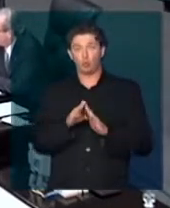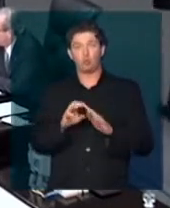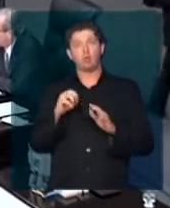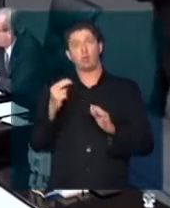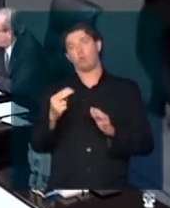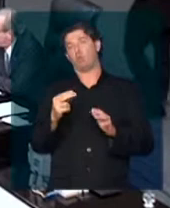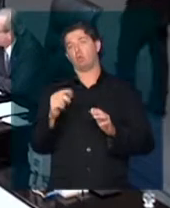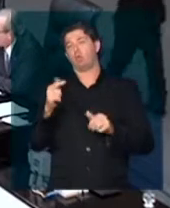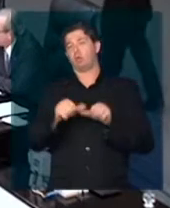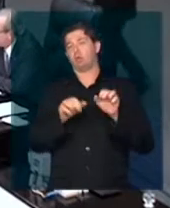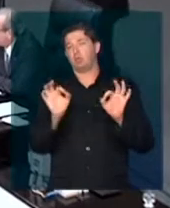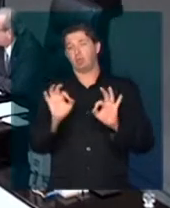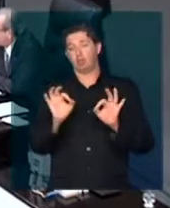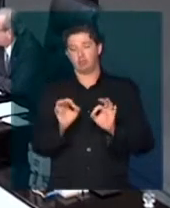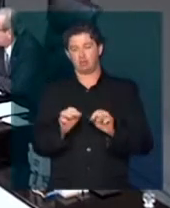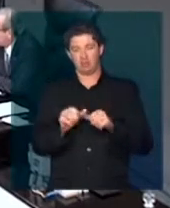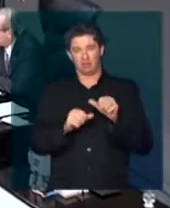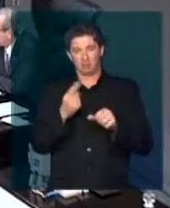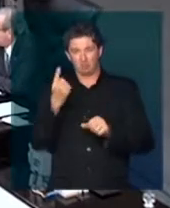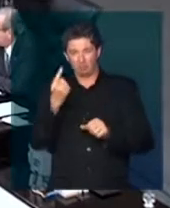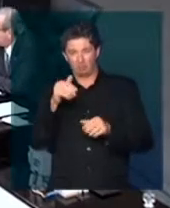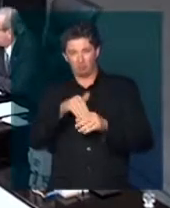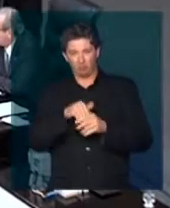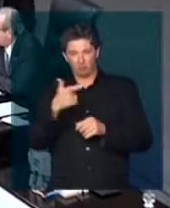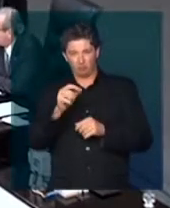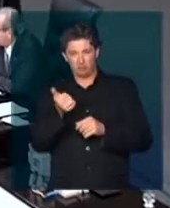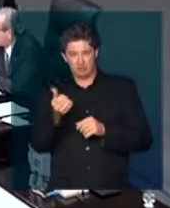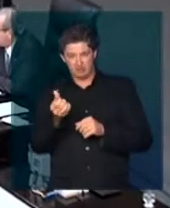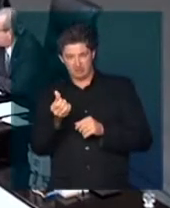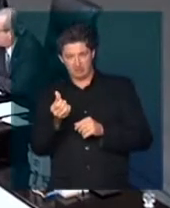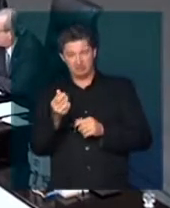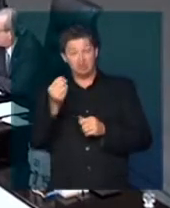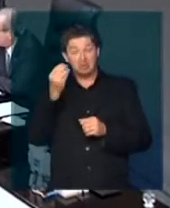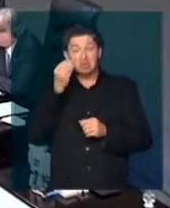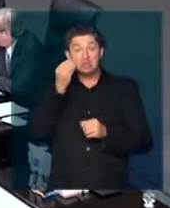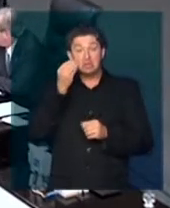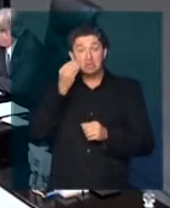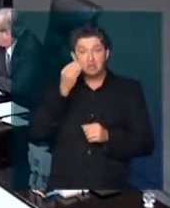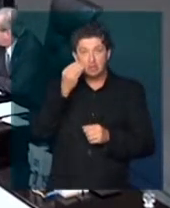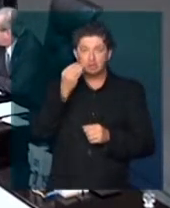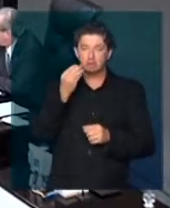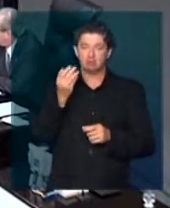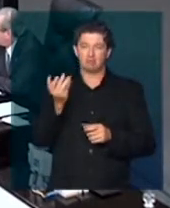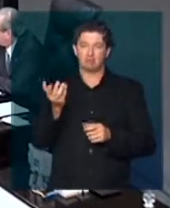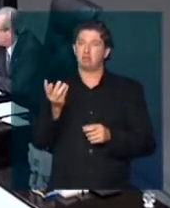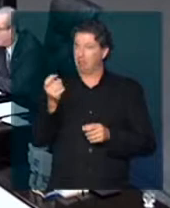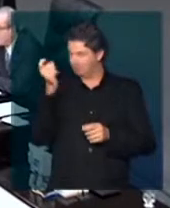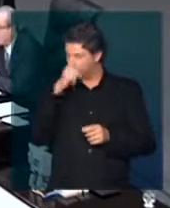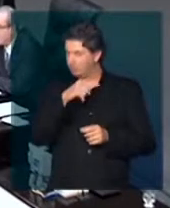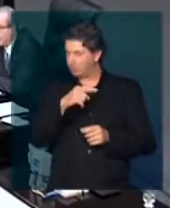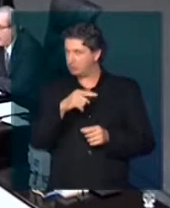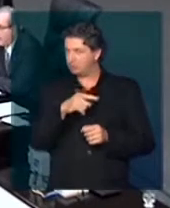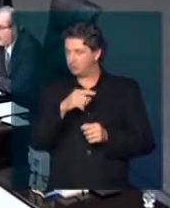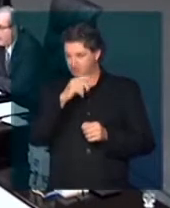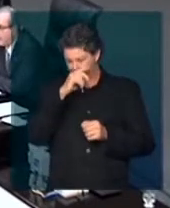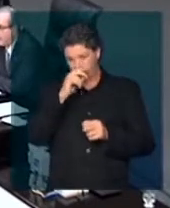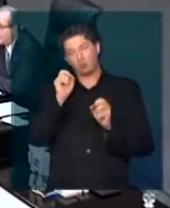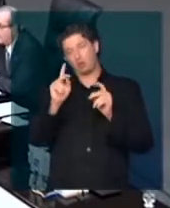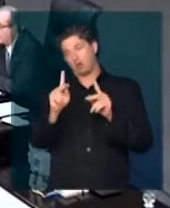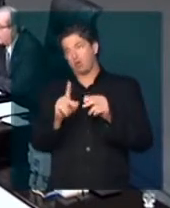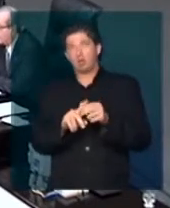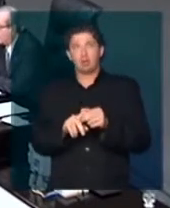a gente não vai mudar. Mudar só para a eleição de 2016 para testar é mais difícil. Tudo bem